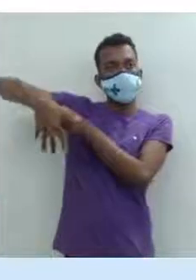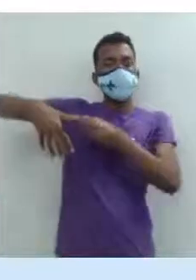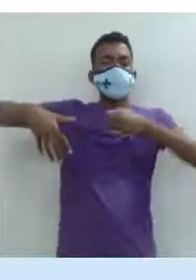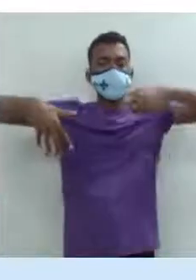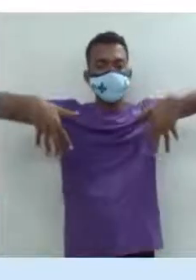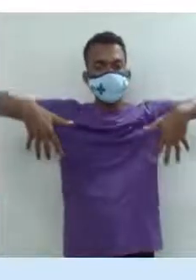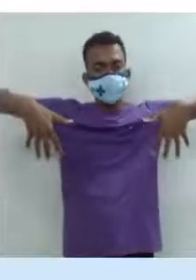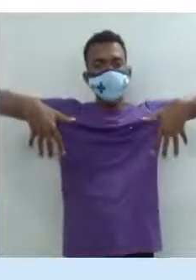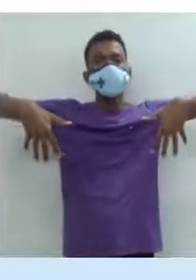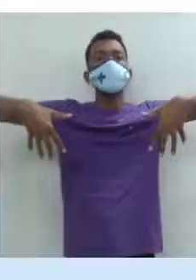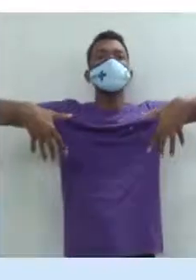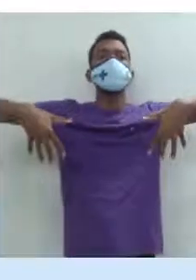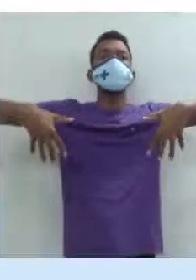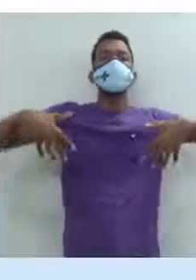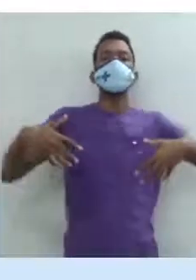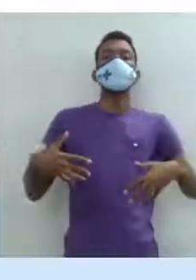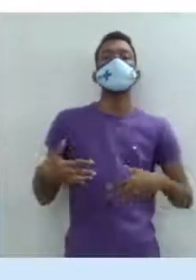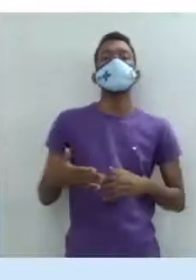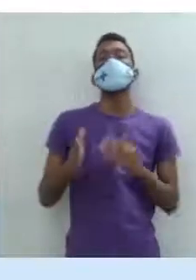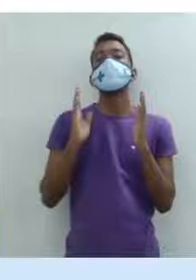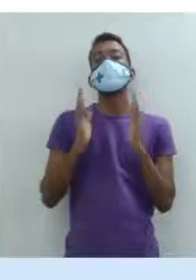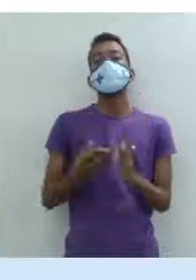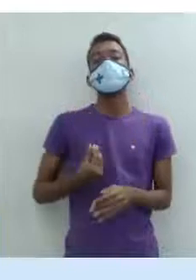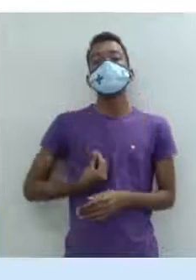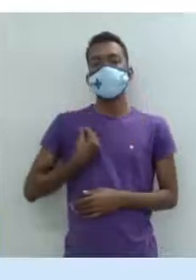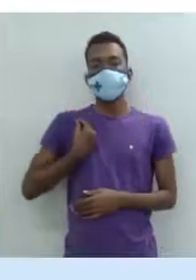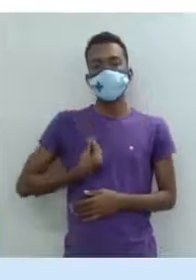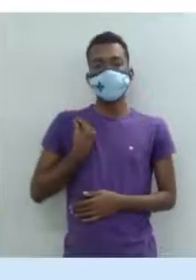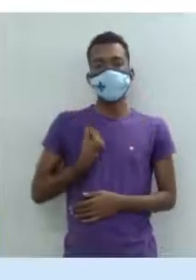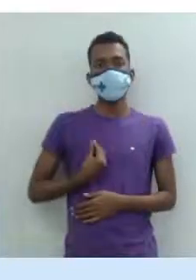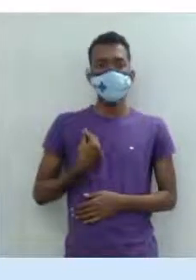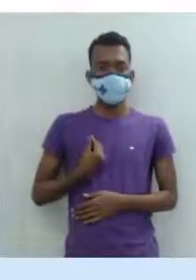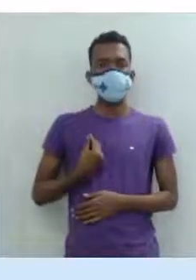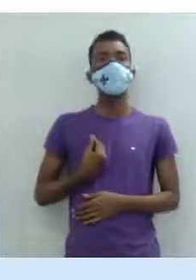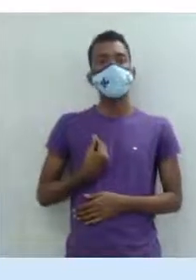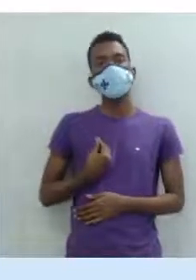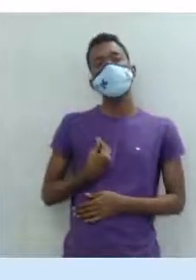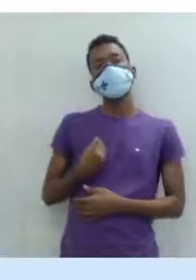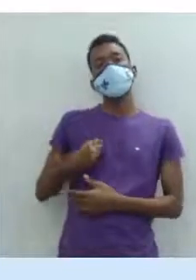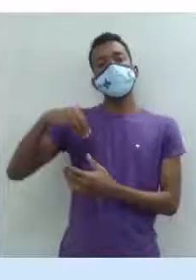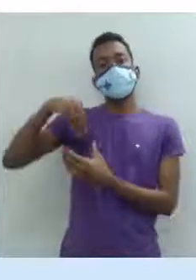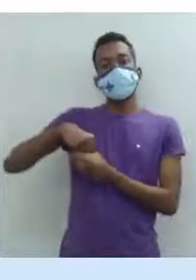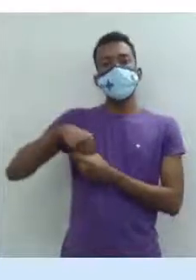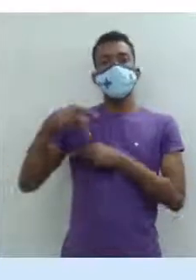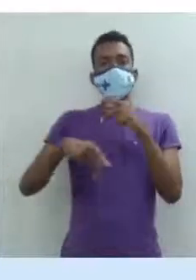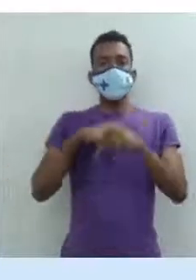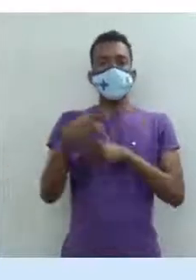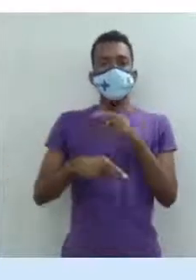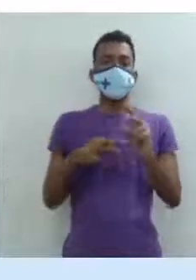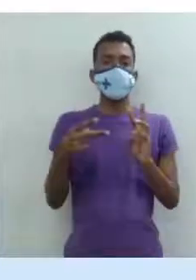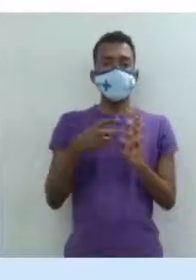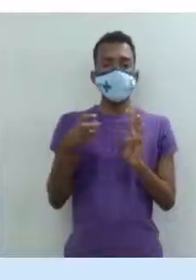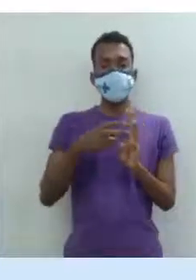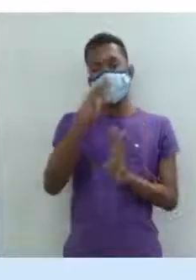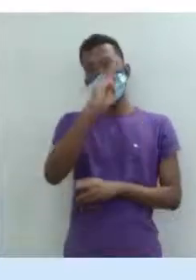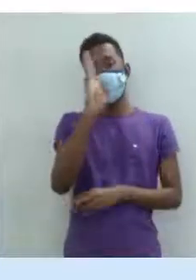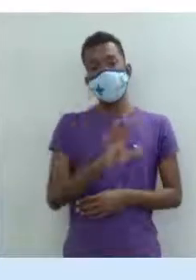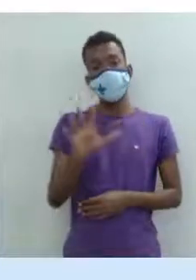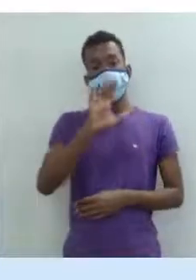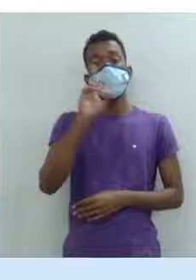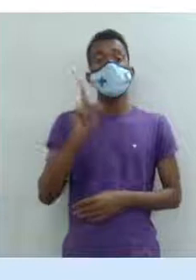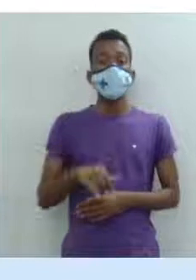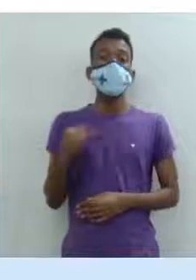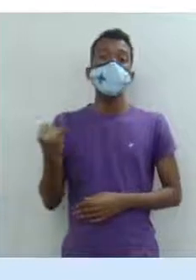tupi como macro-G, está presente, né, nessa população indígena brasileira. Então, o importante é